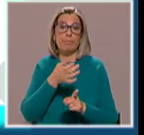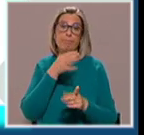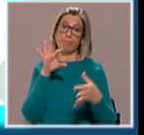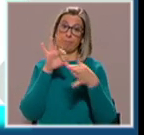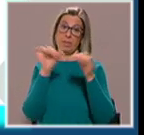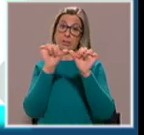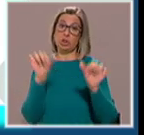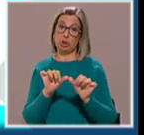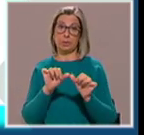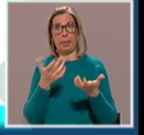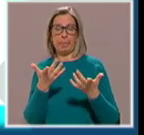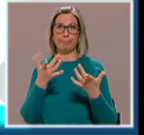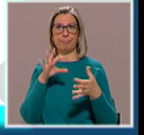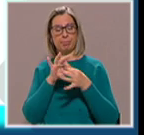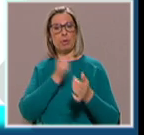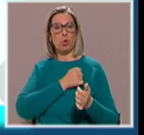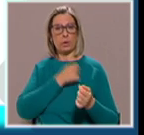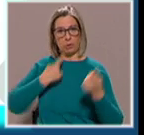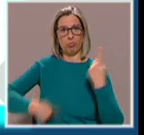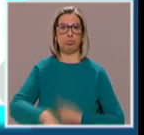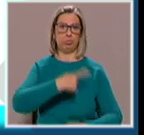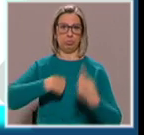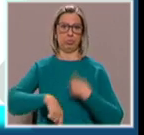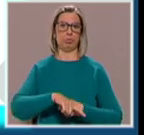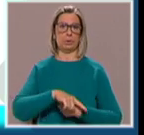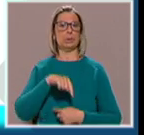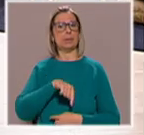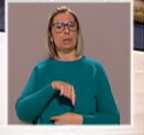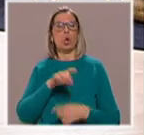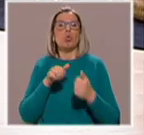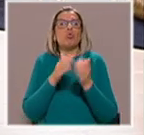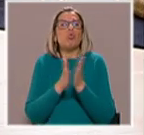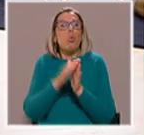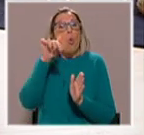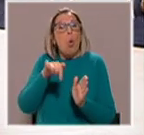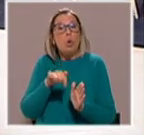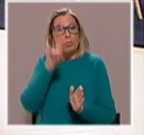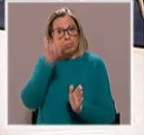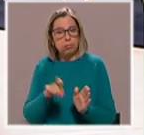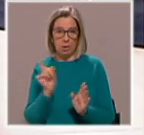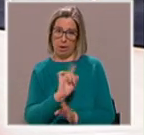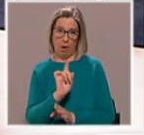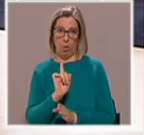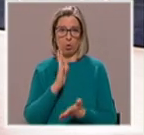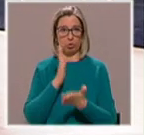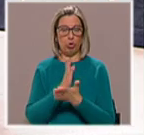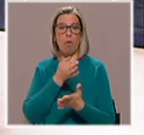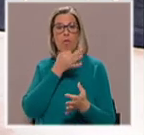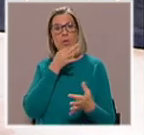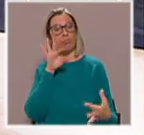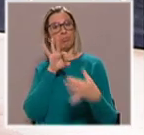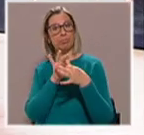sistema cardiovascular. Mas o sistema cardiovascular não vai ser todo tratado nesta aula, apenas iremos tratar do